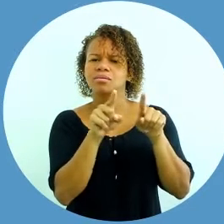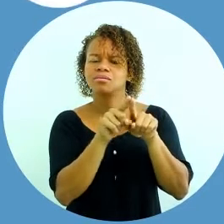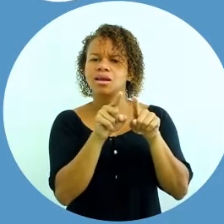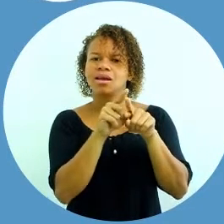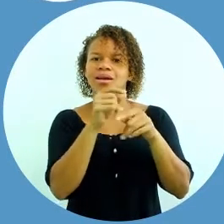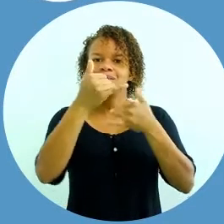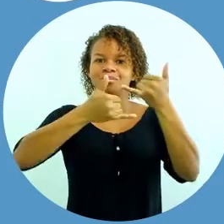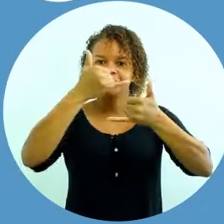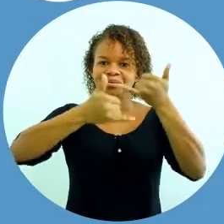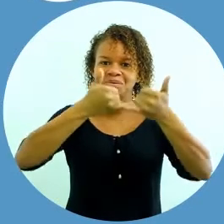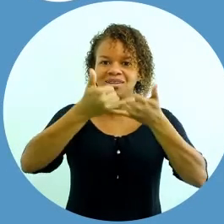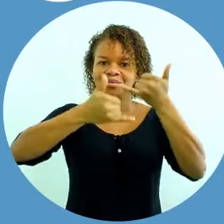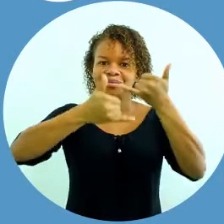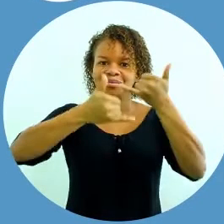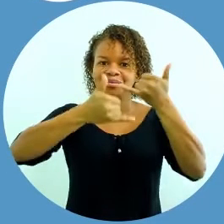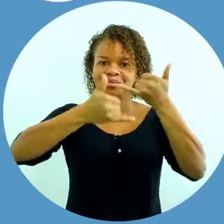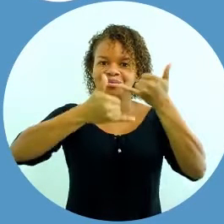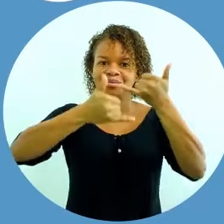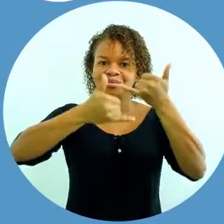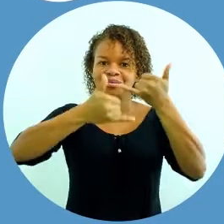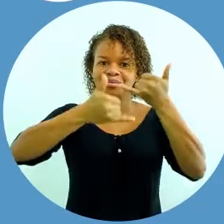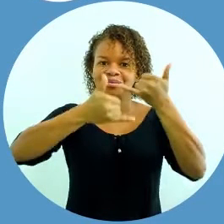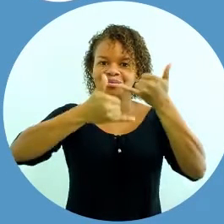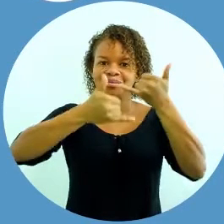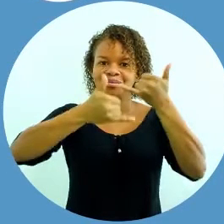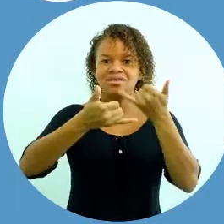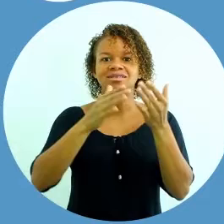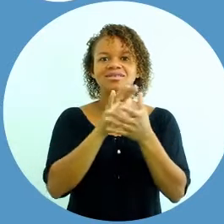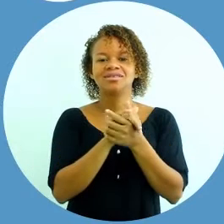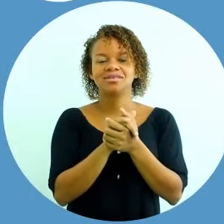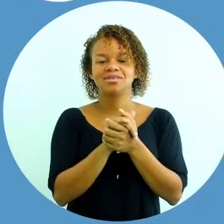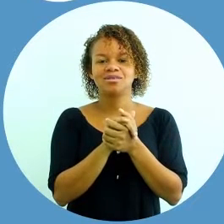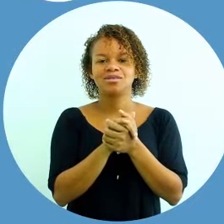também animações, ícone de animação